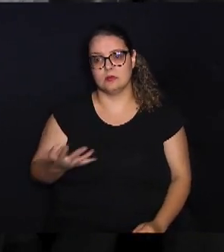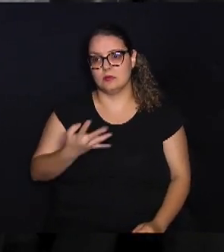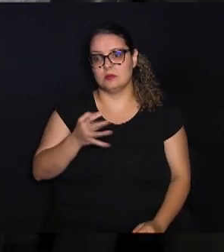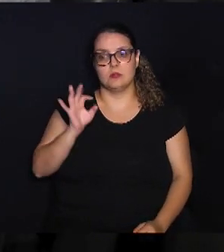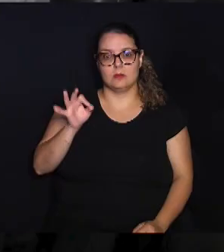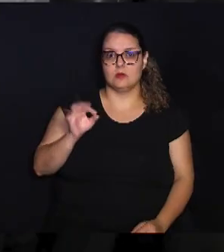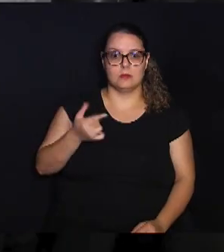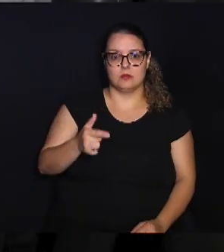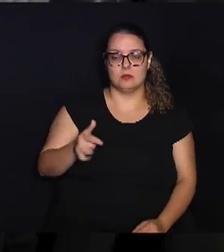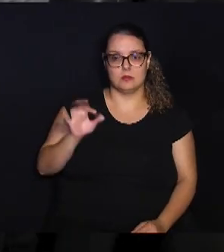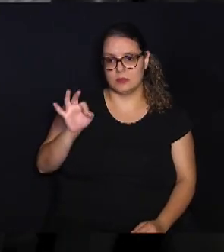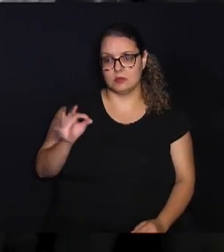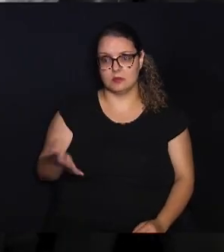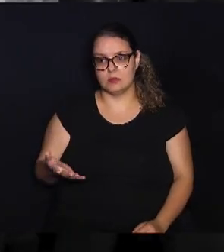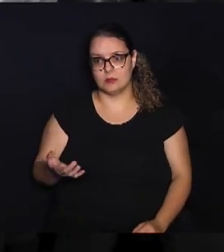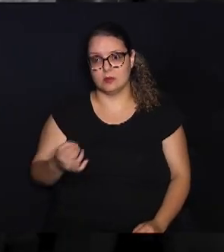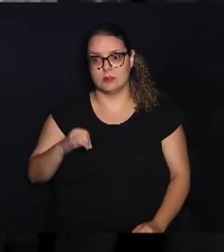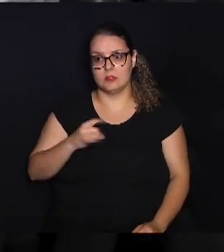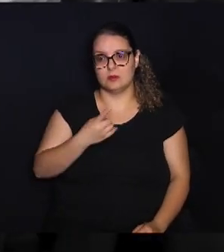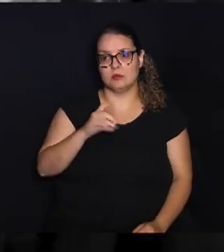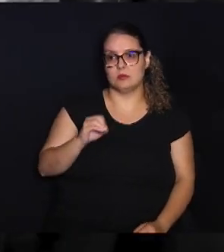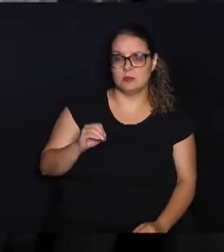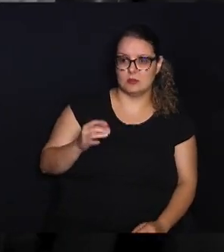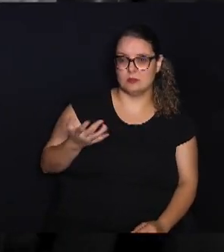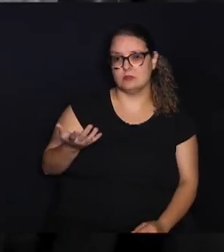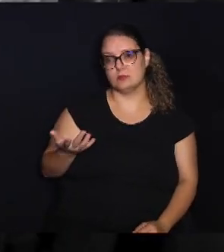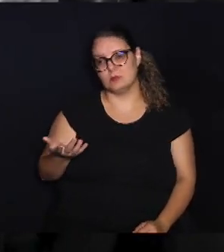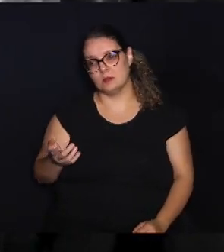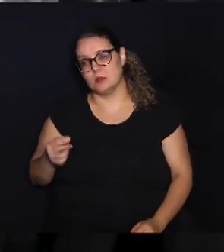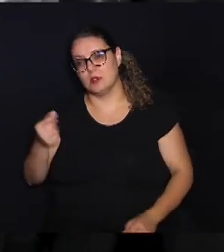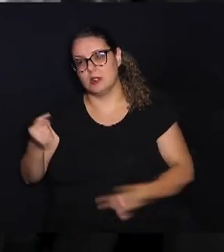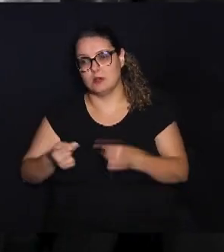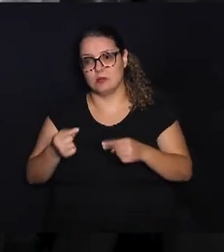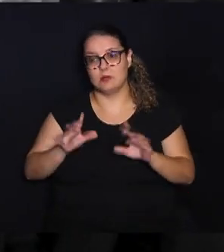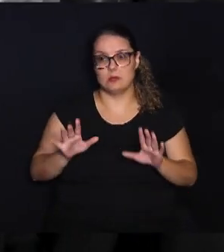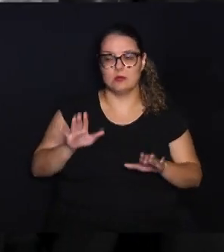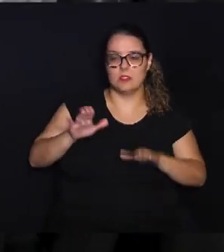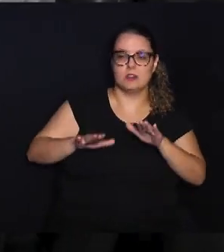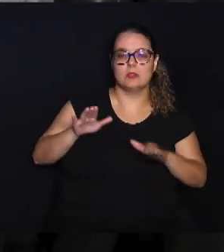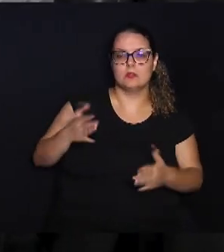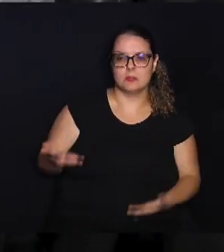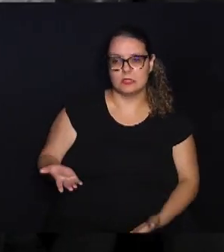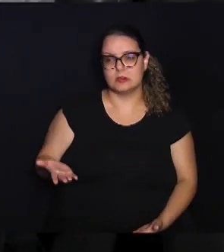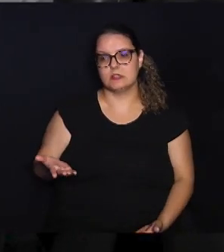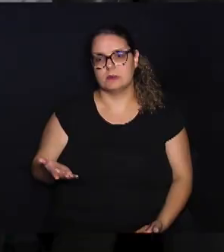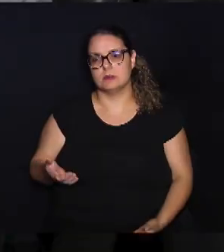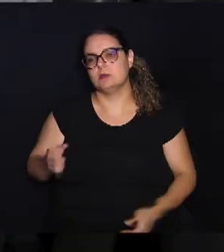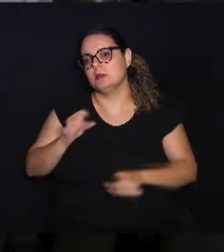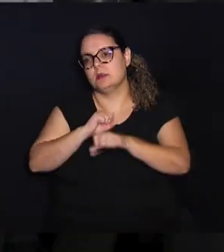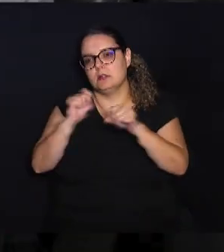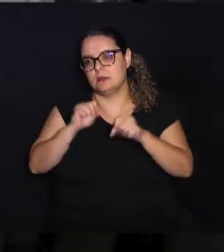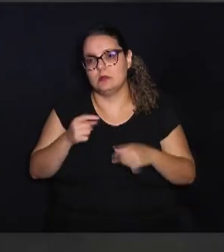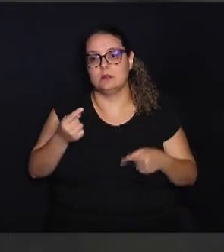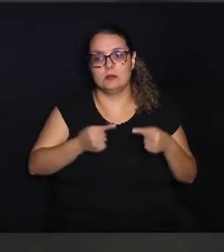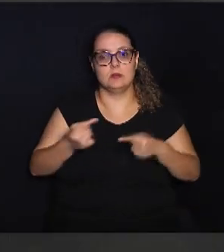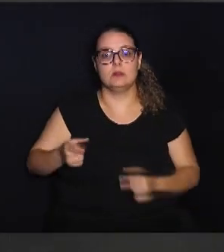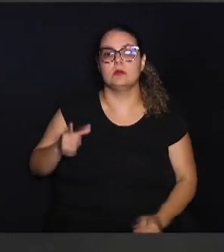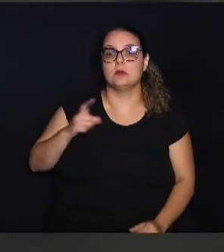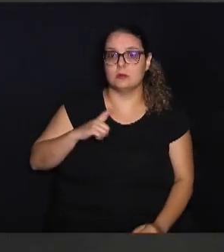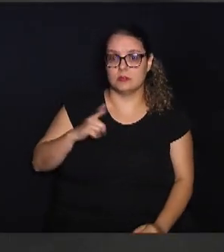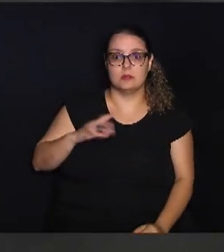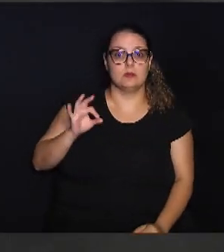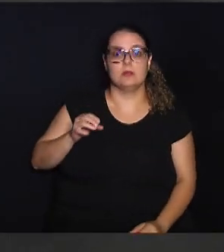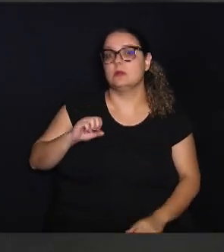tem chance. Se tivesse uns 10 ainda, aí você ia para os debates e tal, quem sabe, aí você arrebentava no debate, que eu tenho certeza que eu